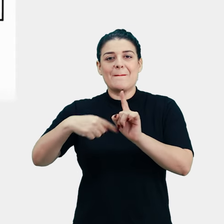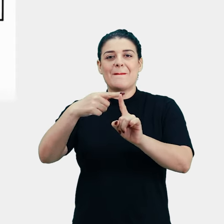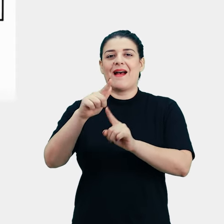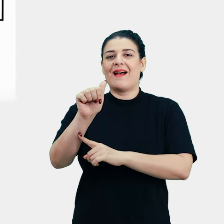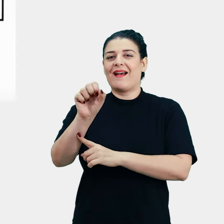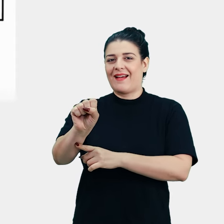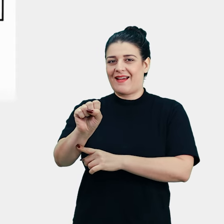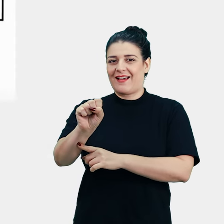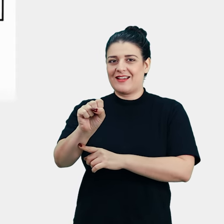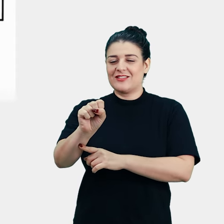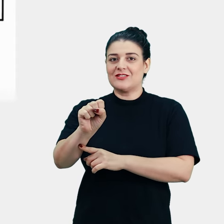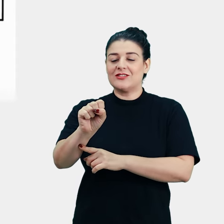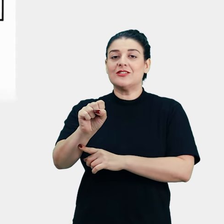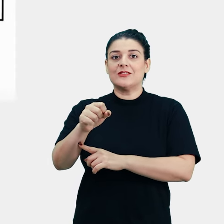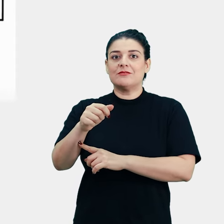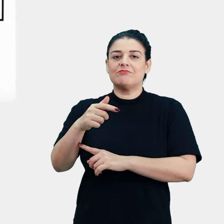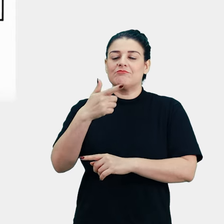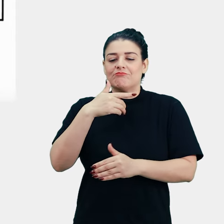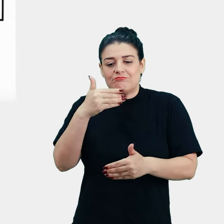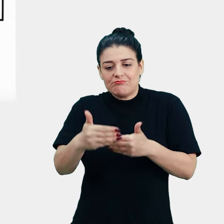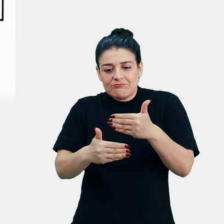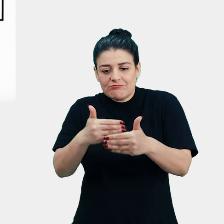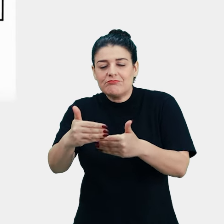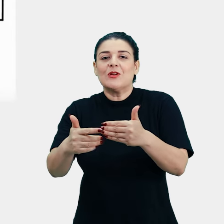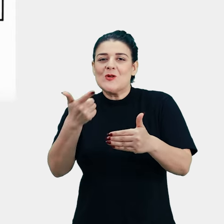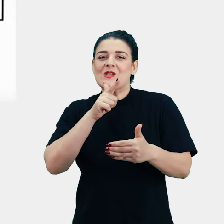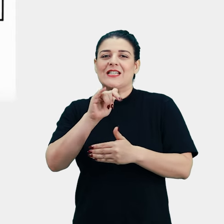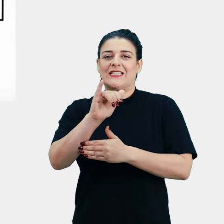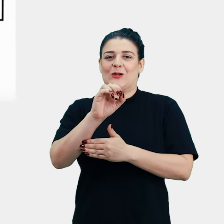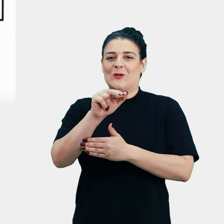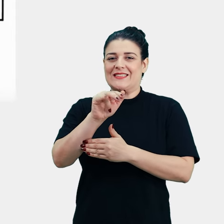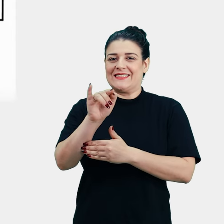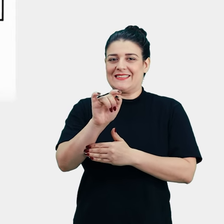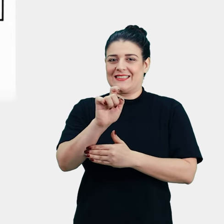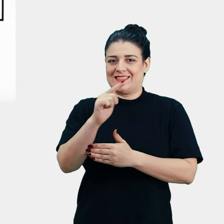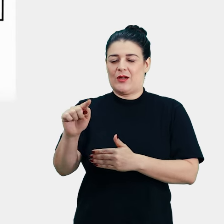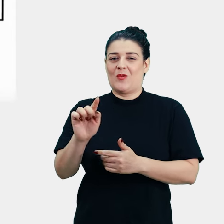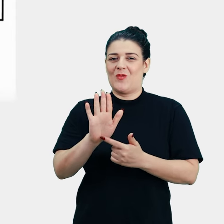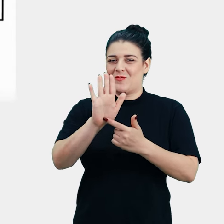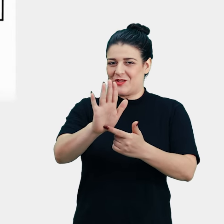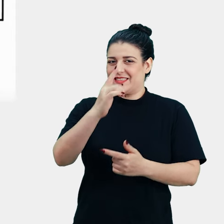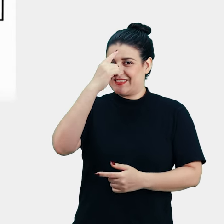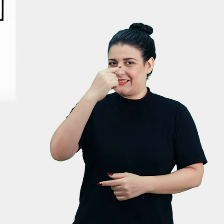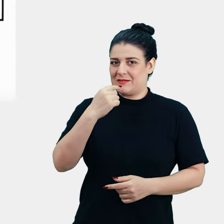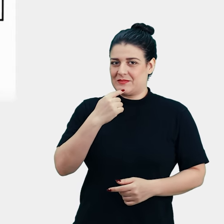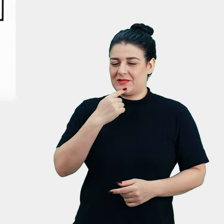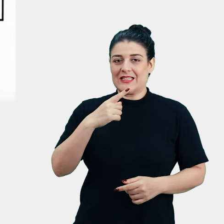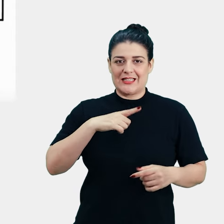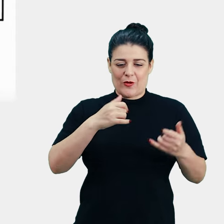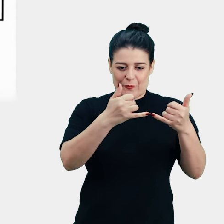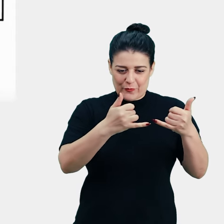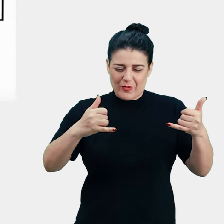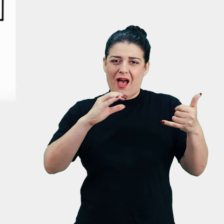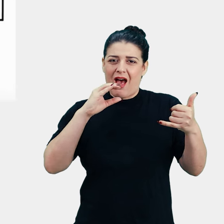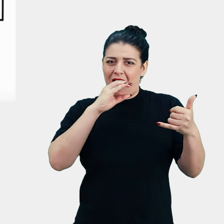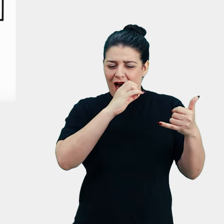reagente ionizado, e ao colidirem, algumas delas serão ionizadas. Então, aqui uma imagem, tá? Então, a gente tem um filamento que é